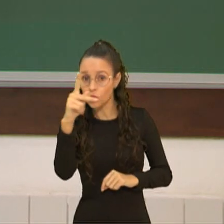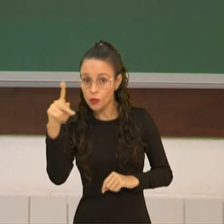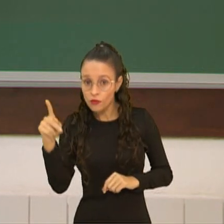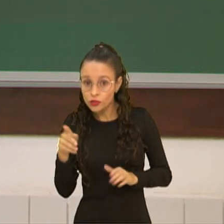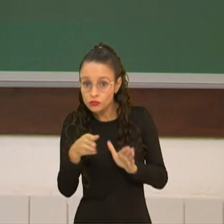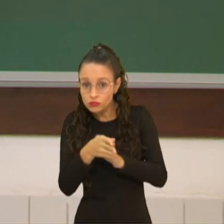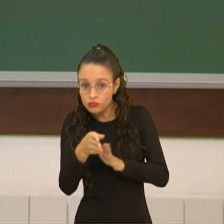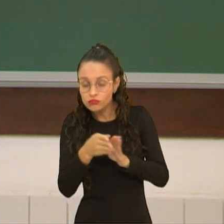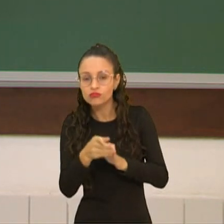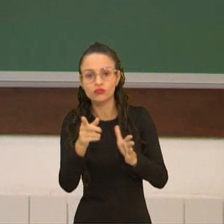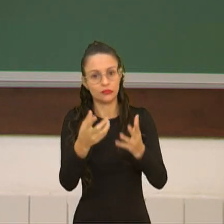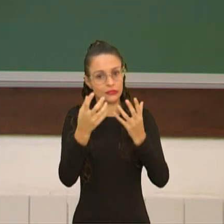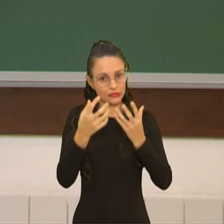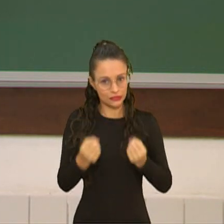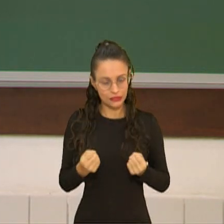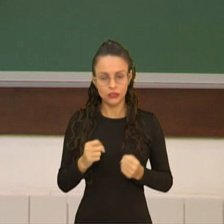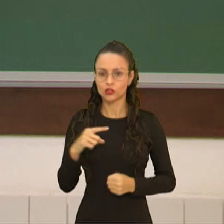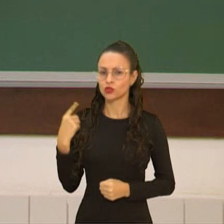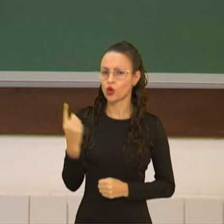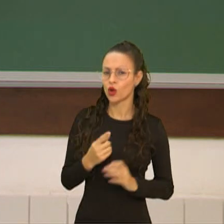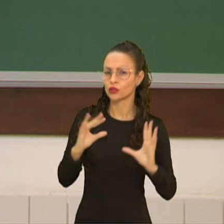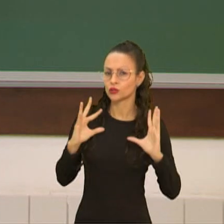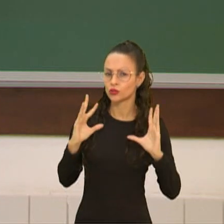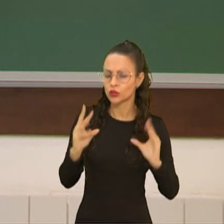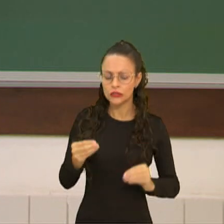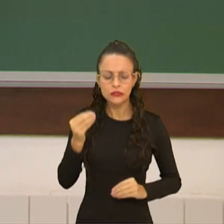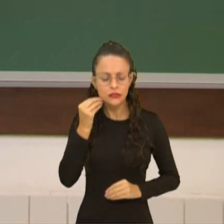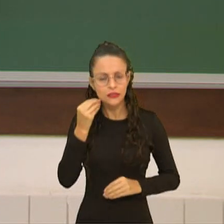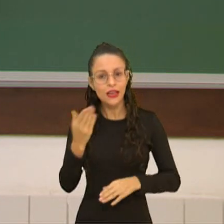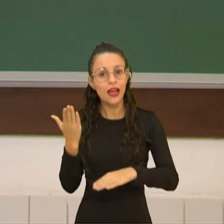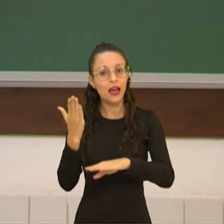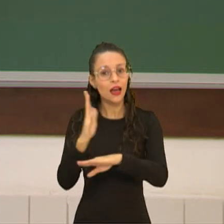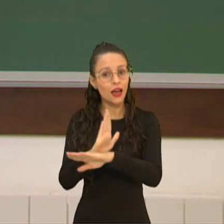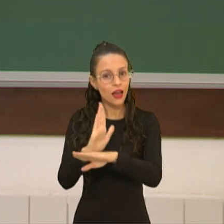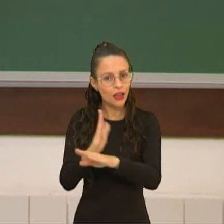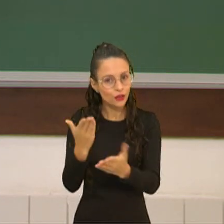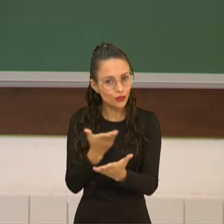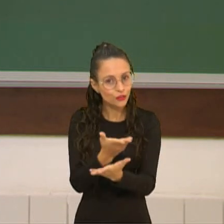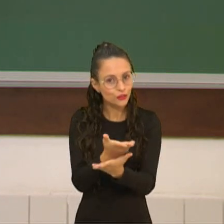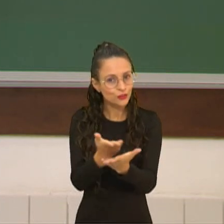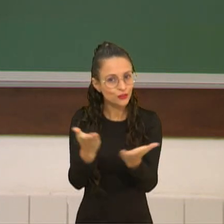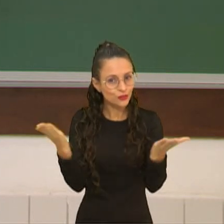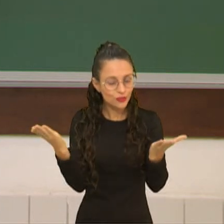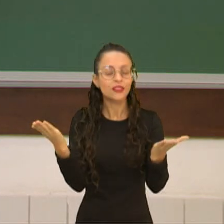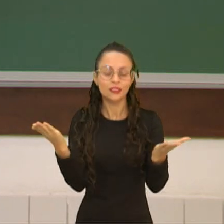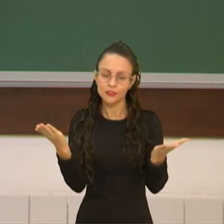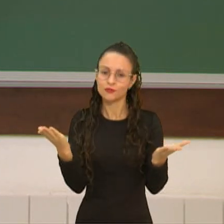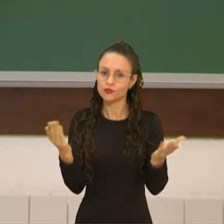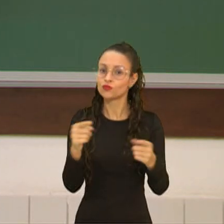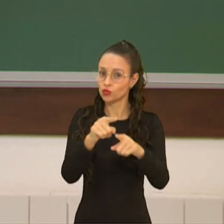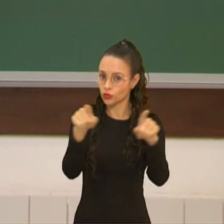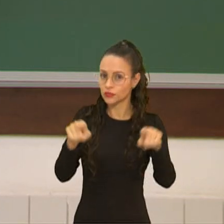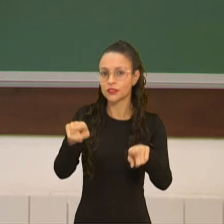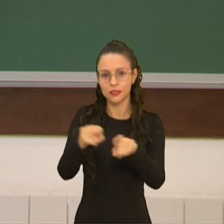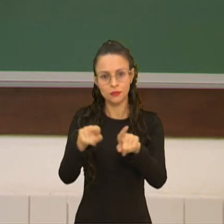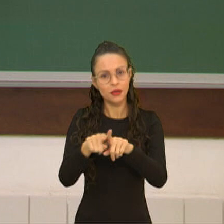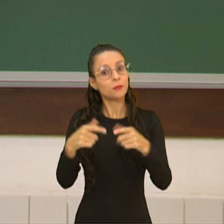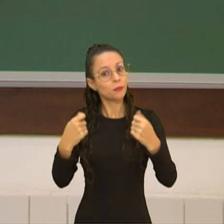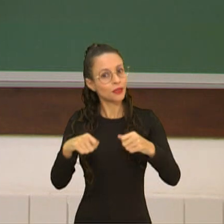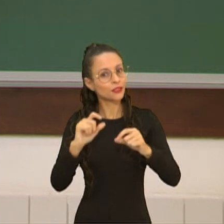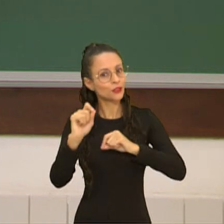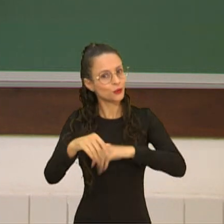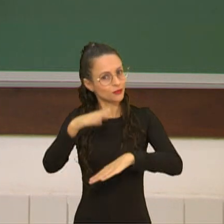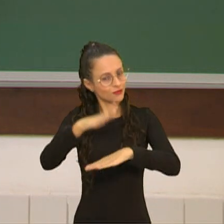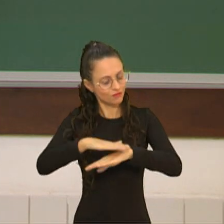professores nós estamos tentando todos nós estamos tentando ajudá-los da melhor forma possível né e vocês também precisam